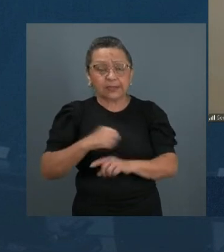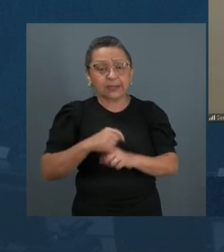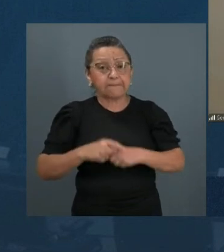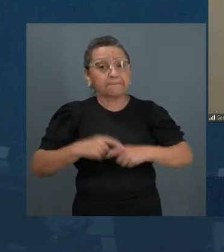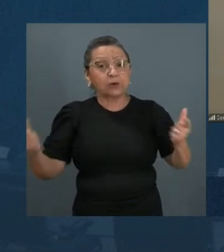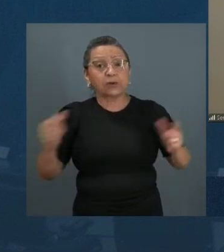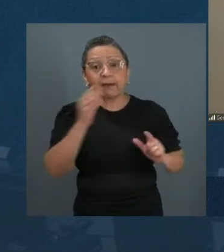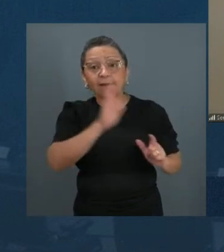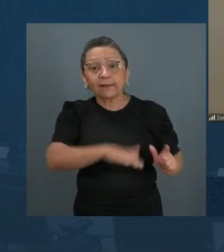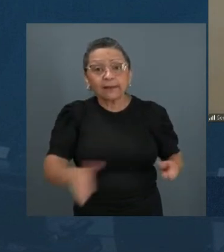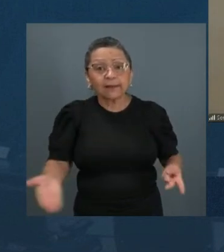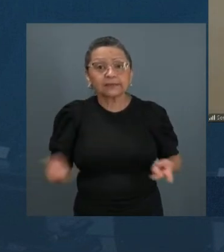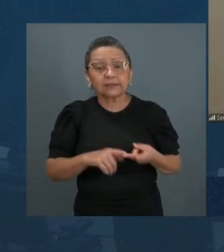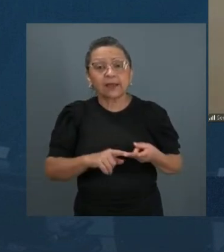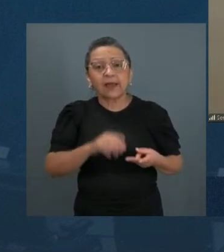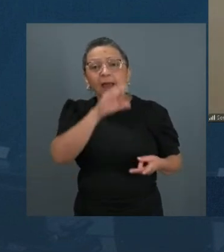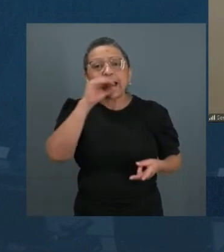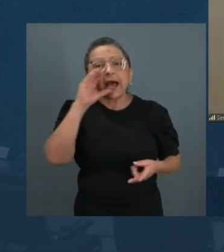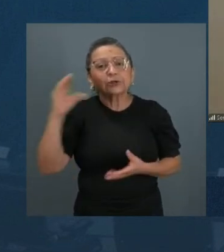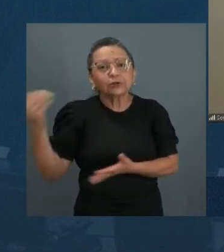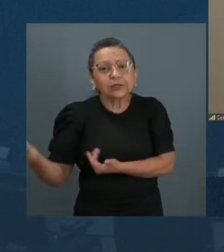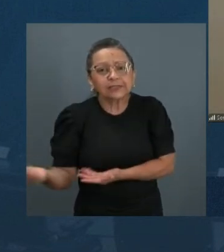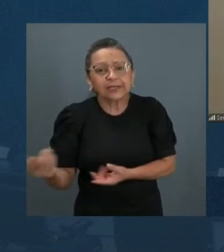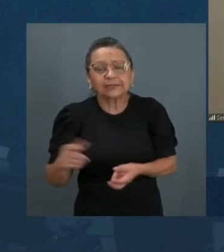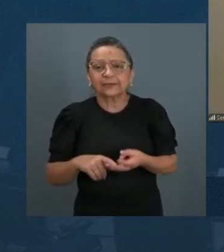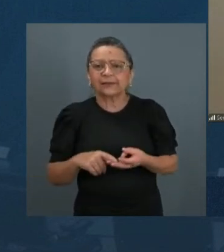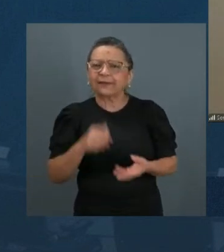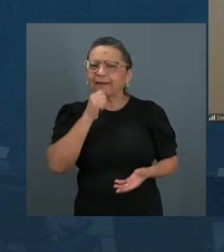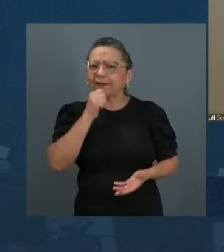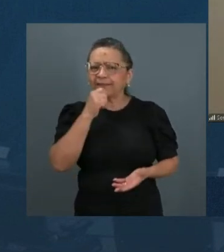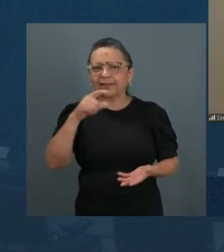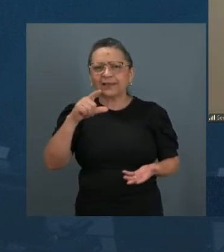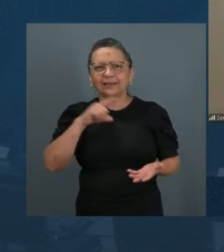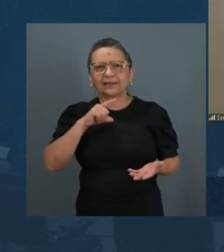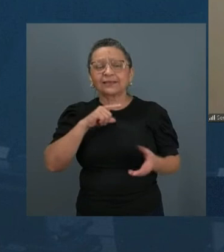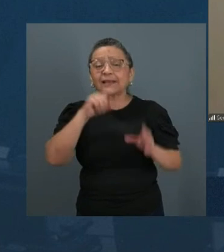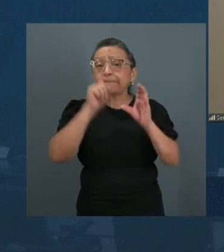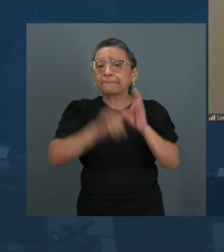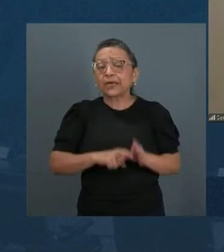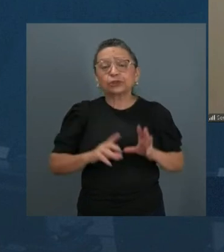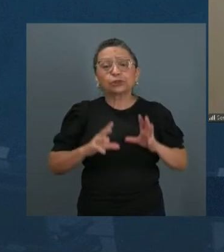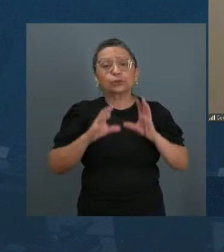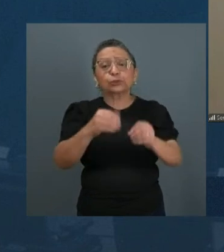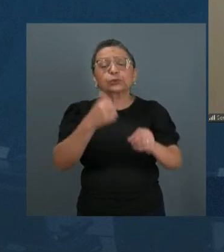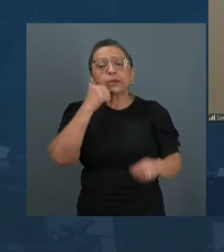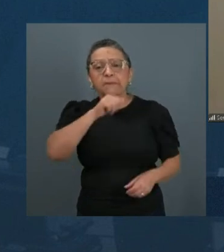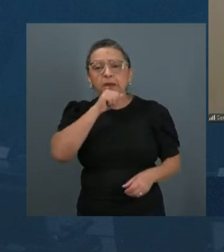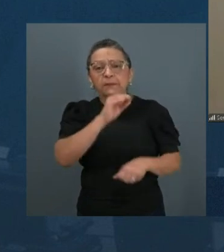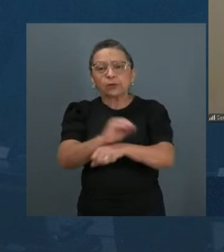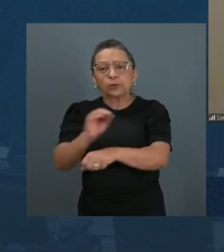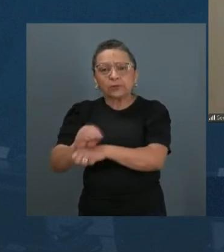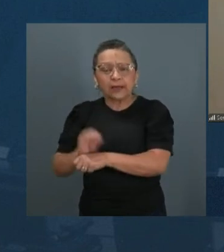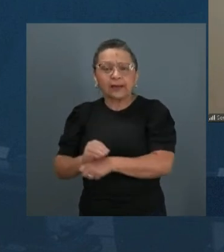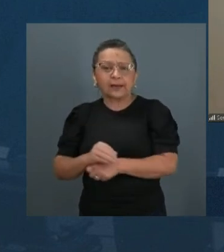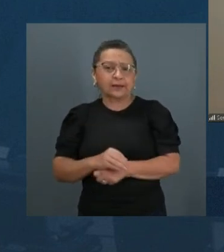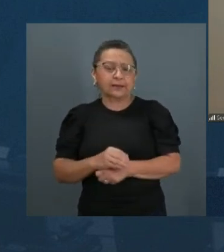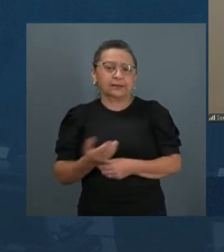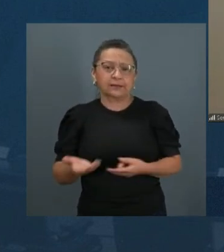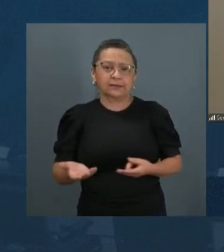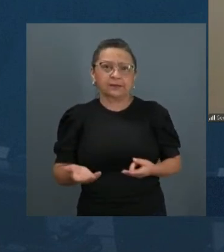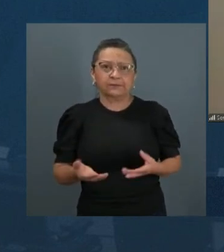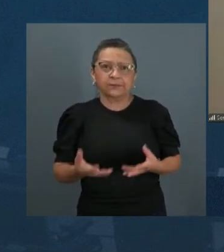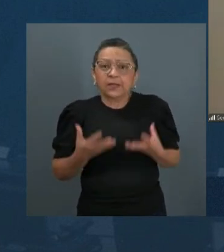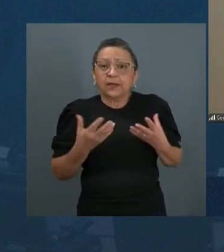é criança, é adolescente e ainda depende totalmente de uma mãe, de uma cuidadora,